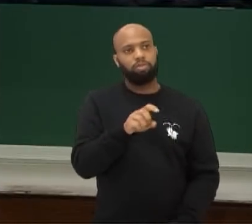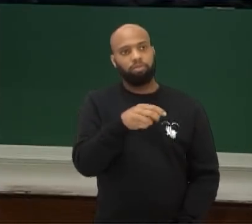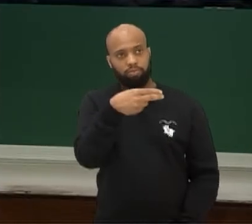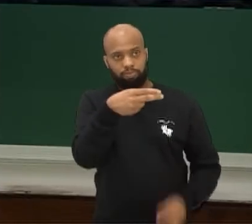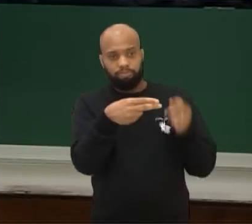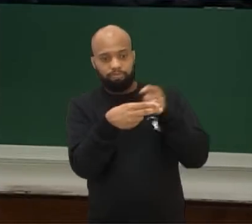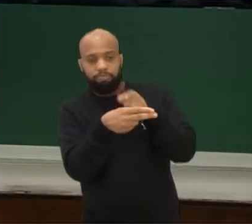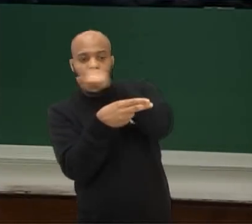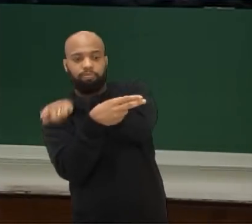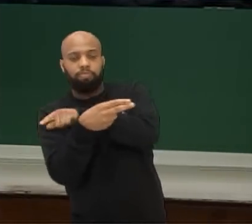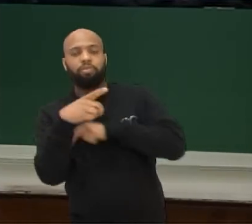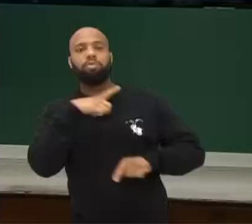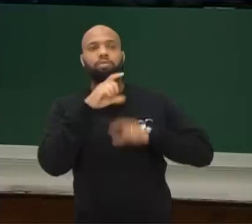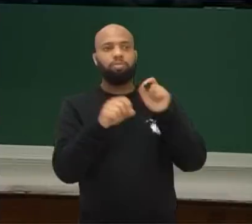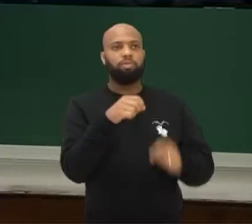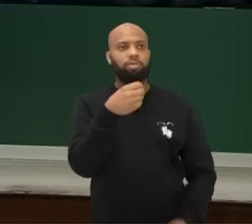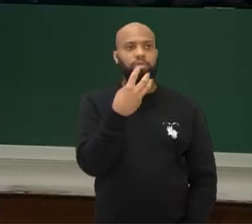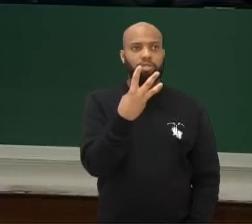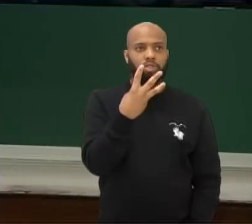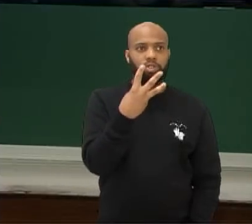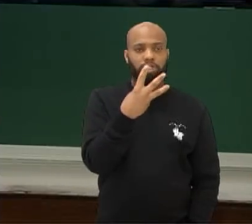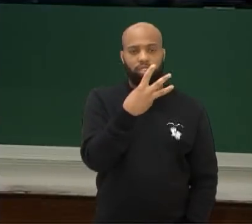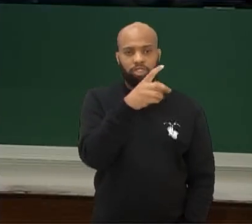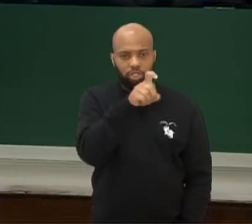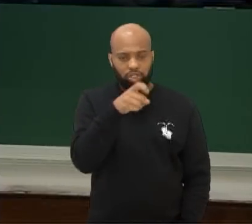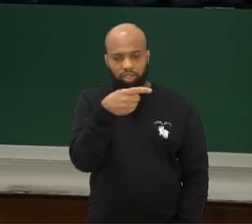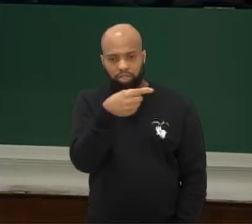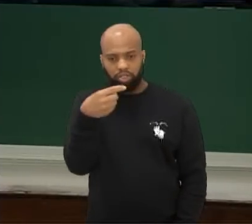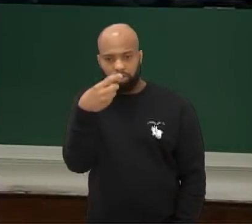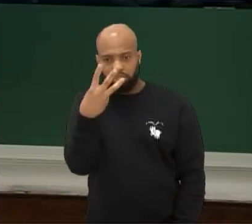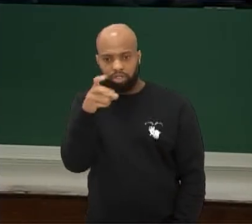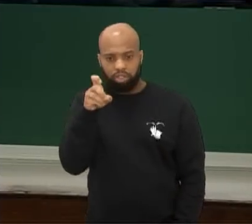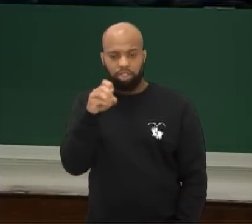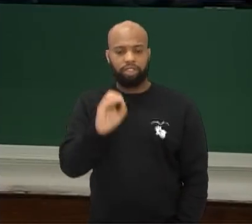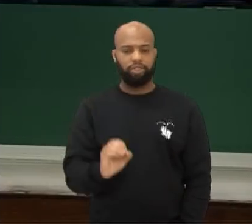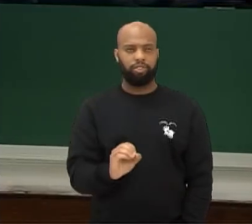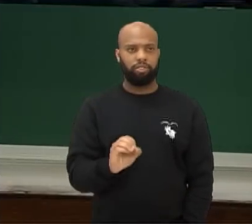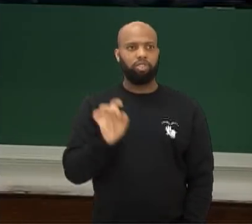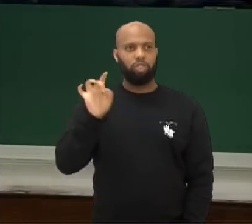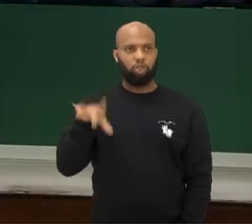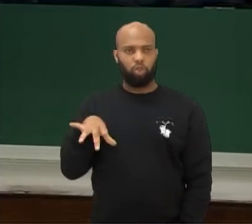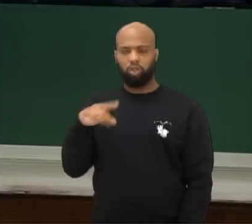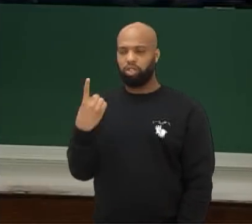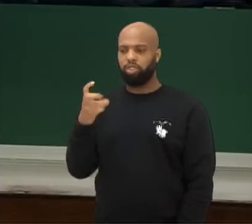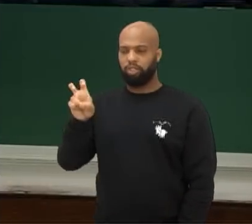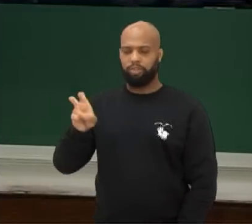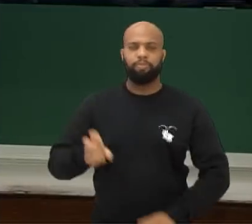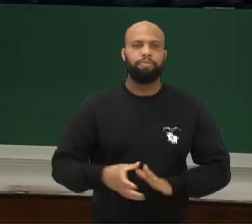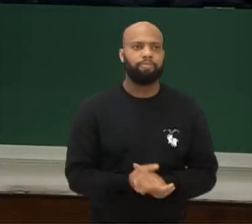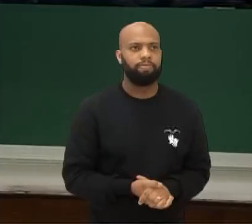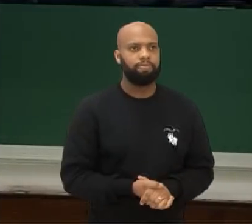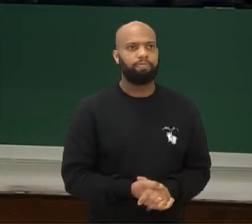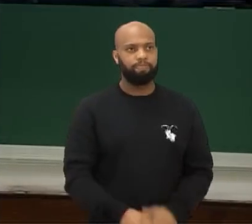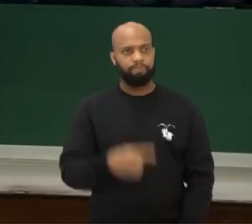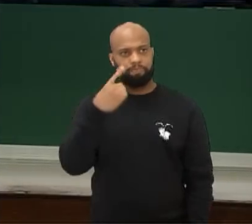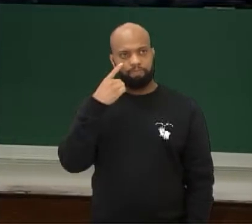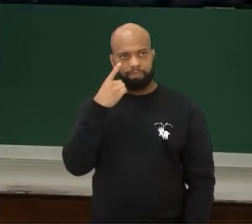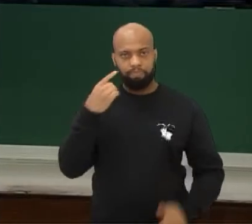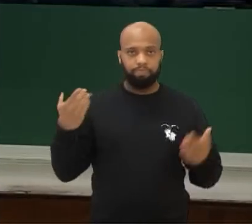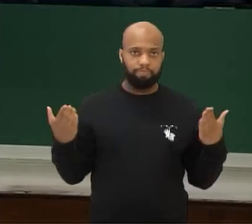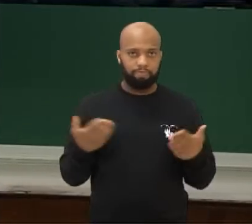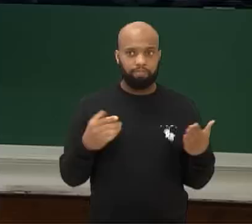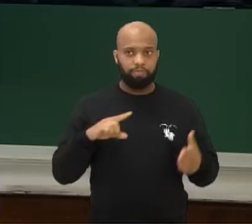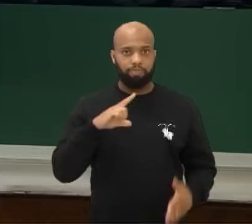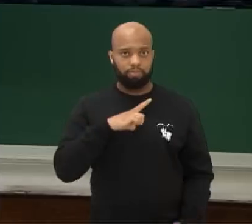outro lado da igualdade, 3x menos 3x, 0. Sobrou apenas 15, ok? Veja, nós